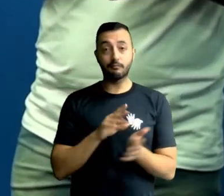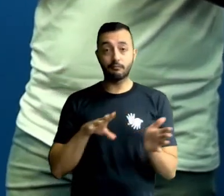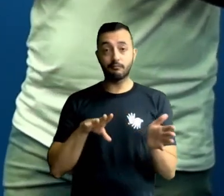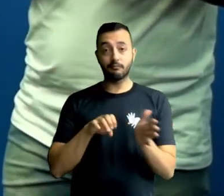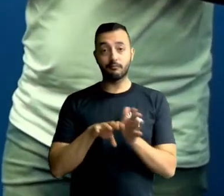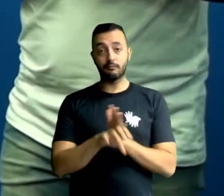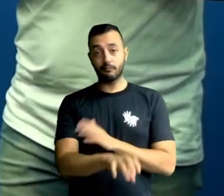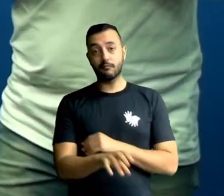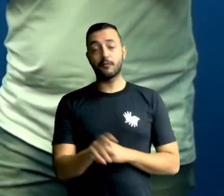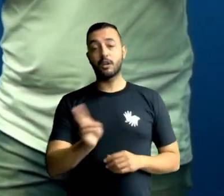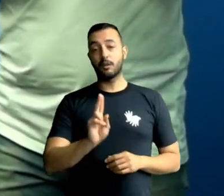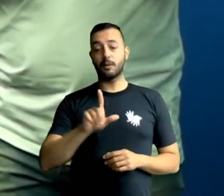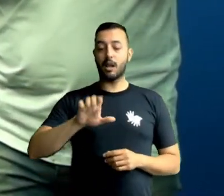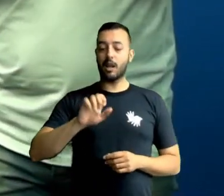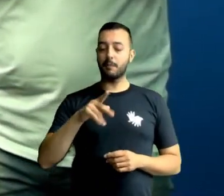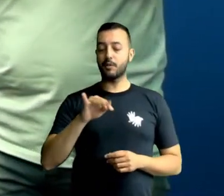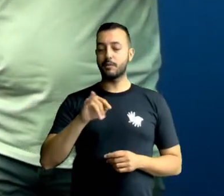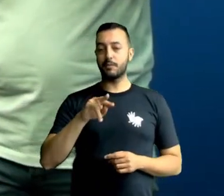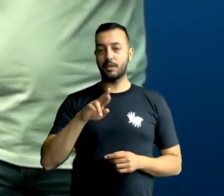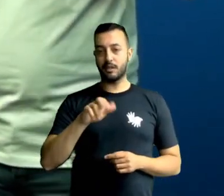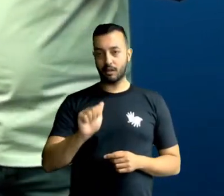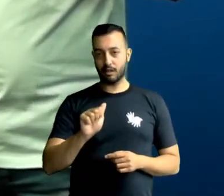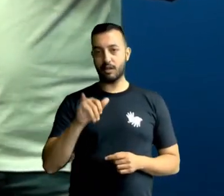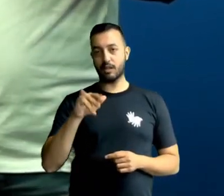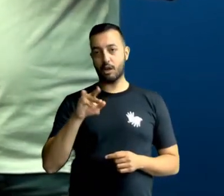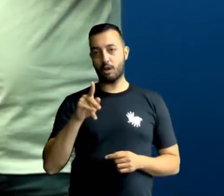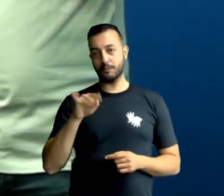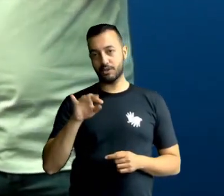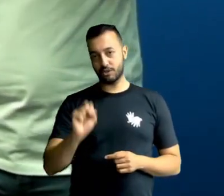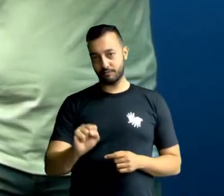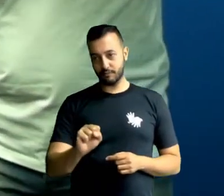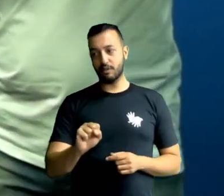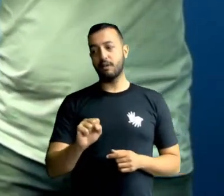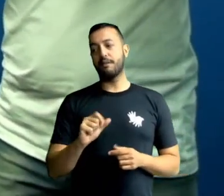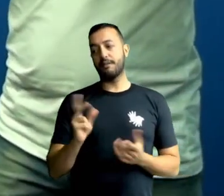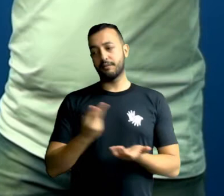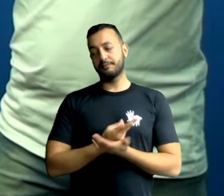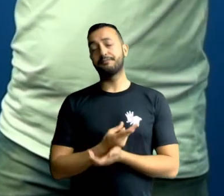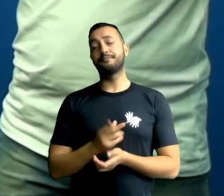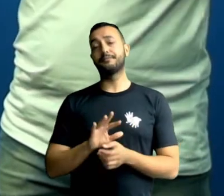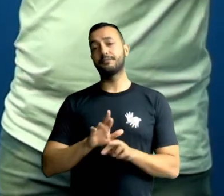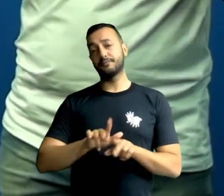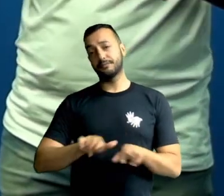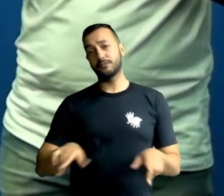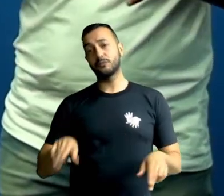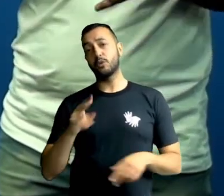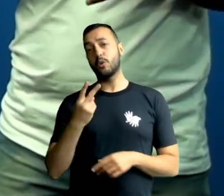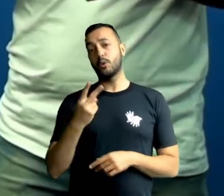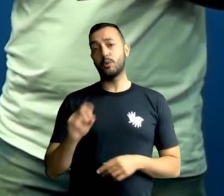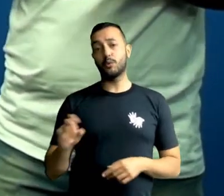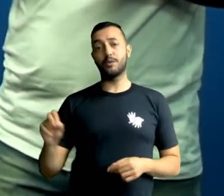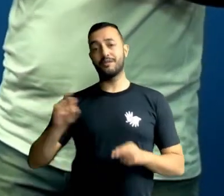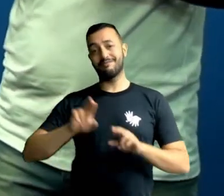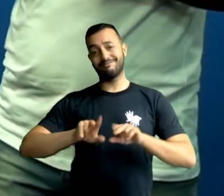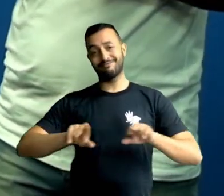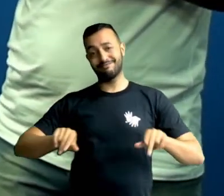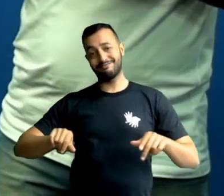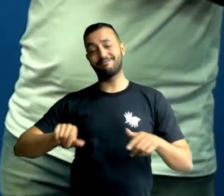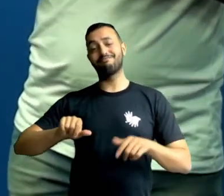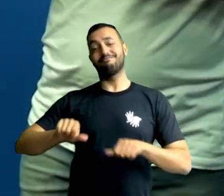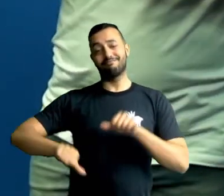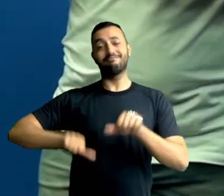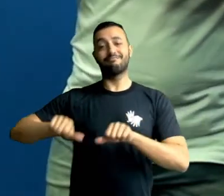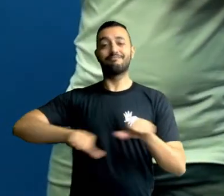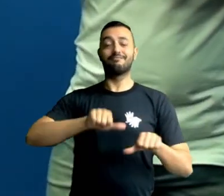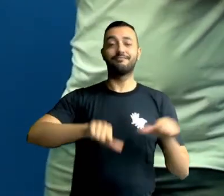bactéria chamada Leptospira interrogans. Existem mais de 200 variações dessa bactéria e